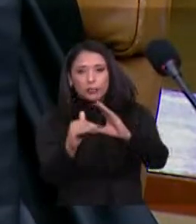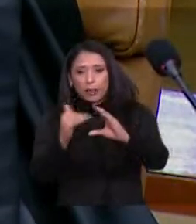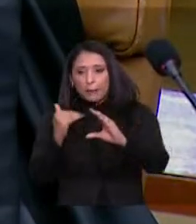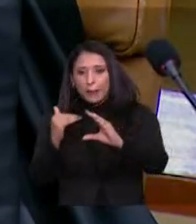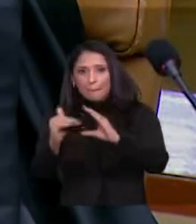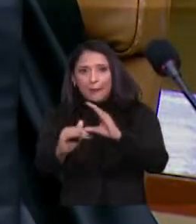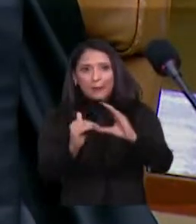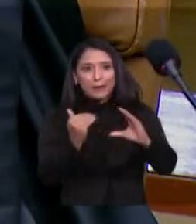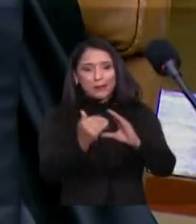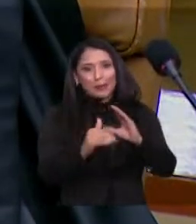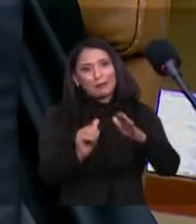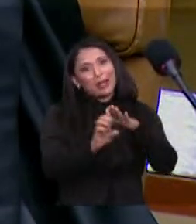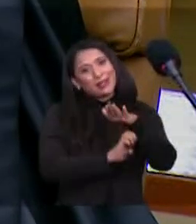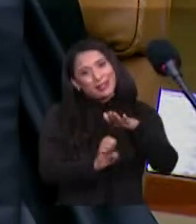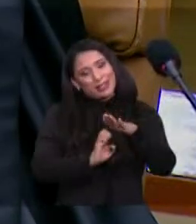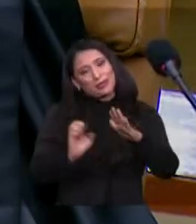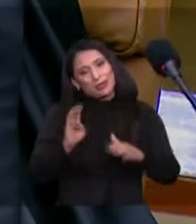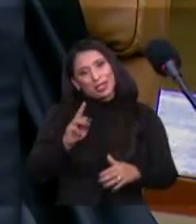Distribuidora